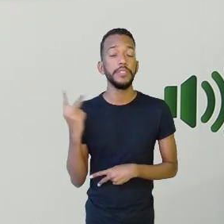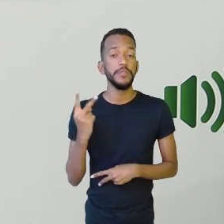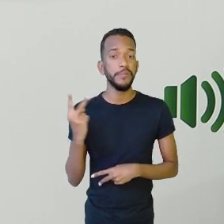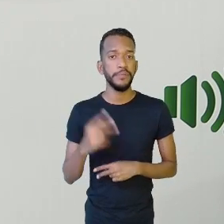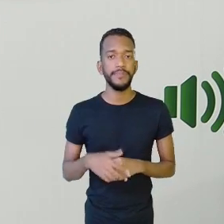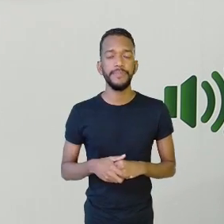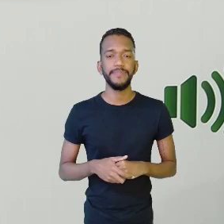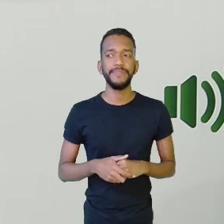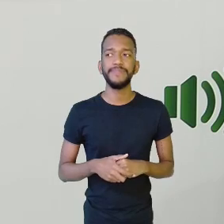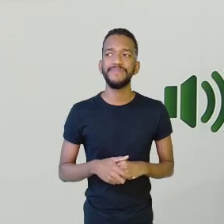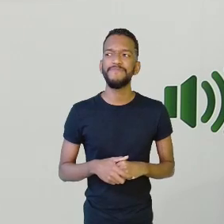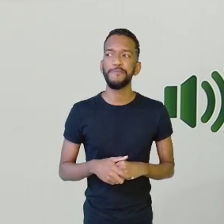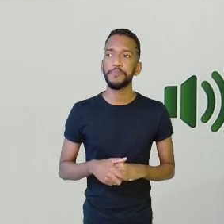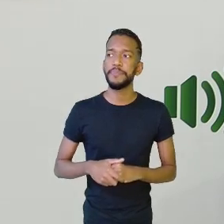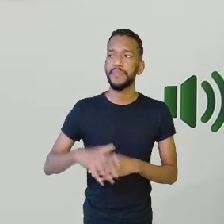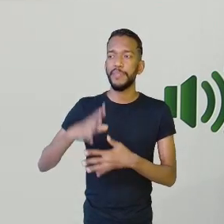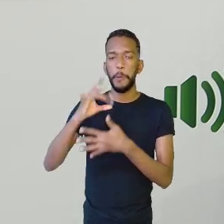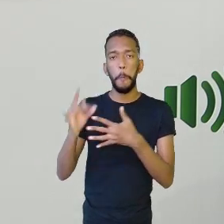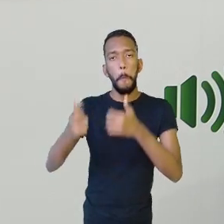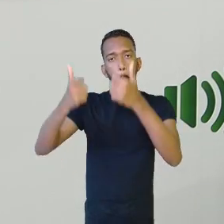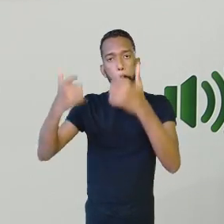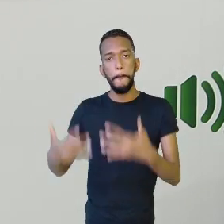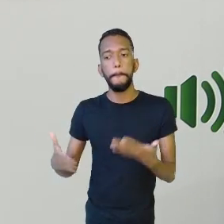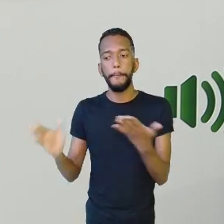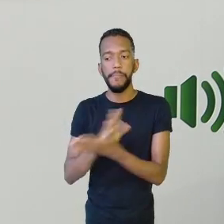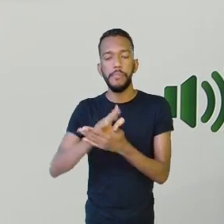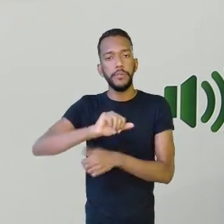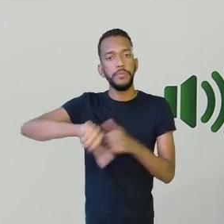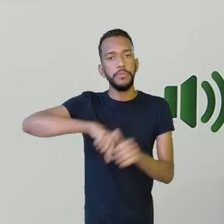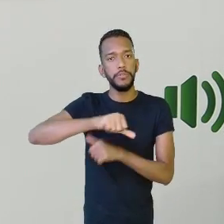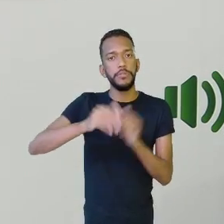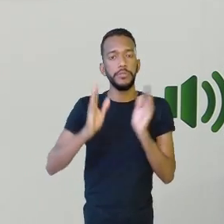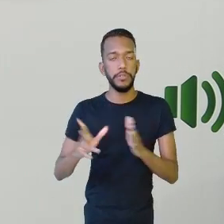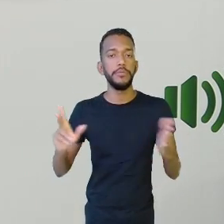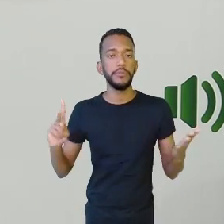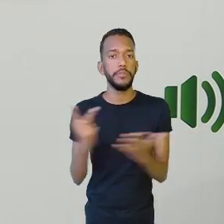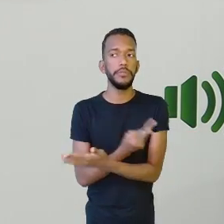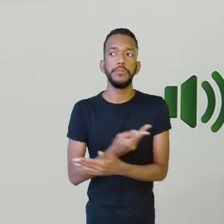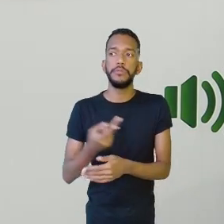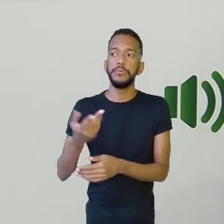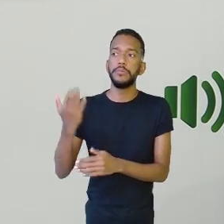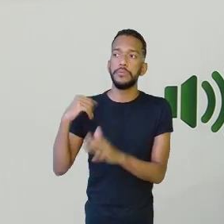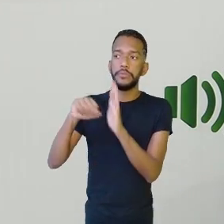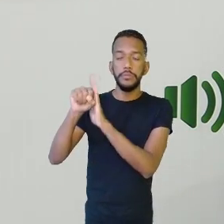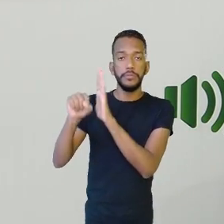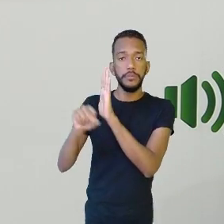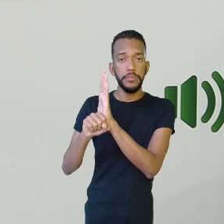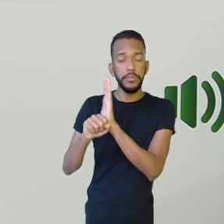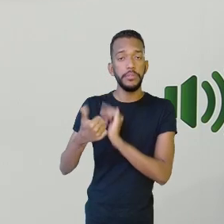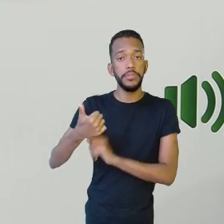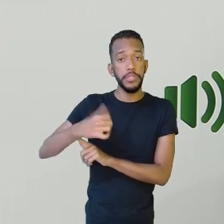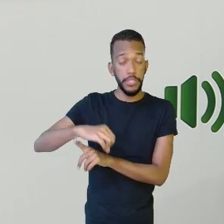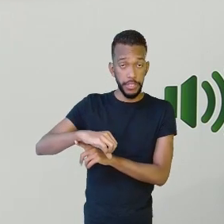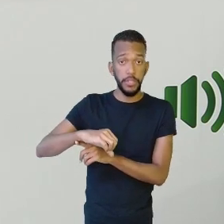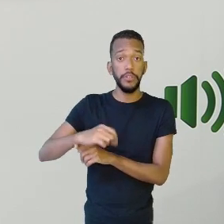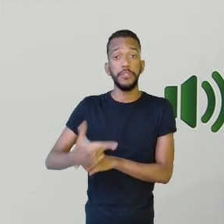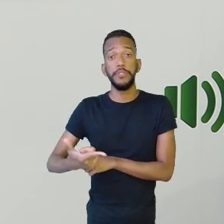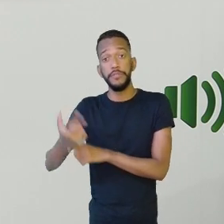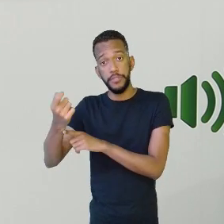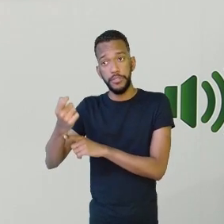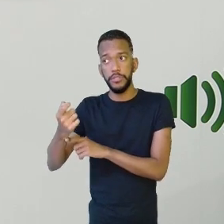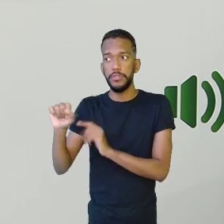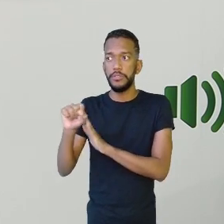atividade, explique algumas mudanças ocorridas em nossa cidade durante os séculos 19 e